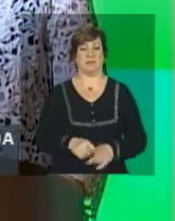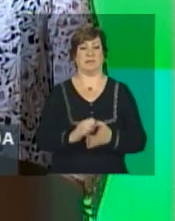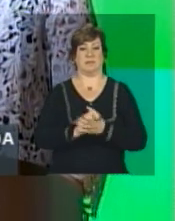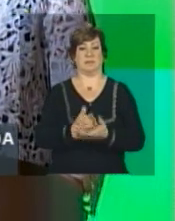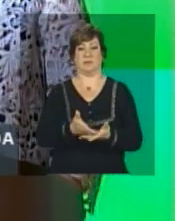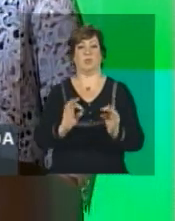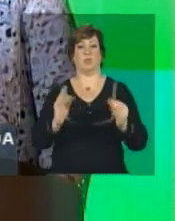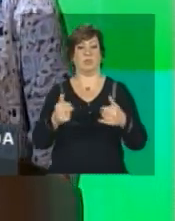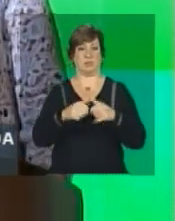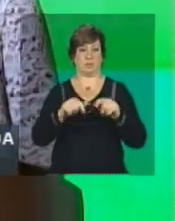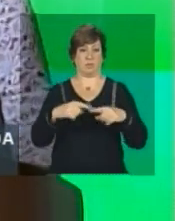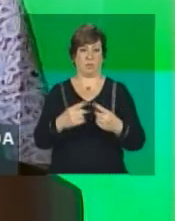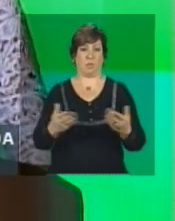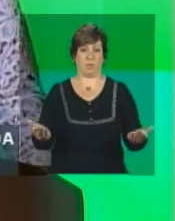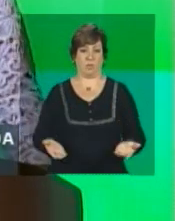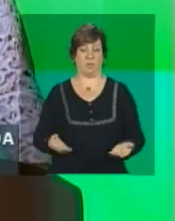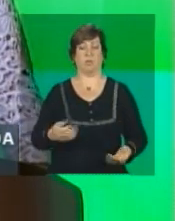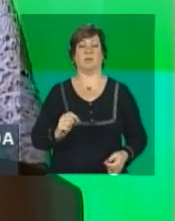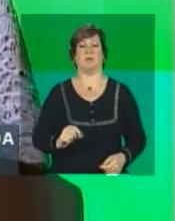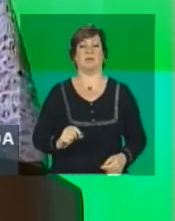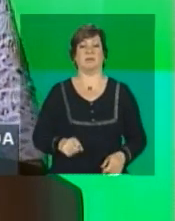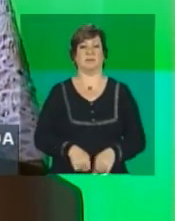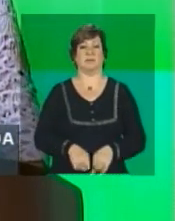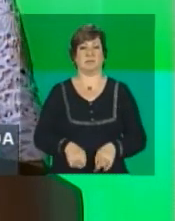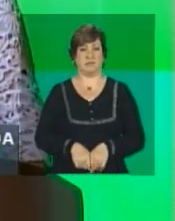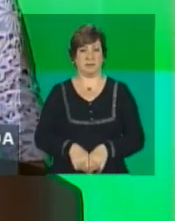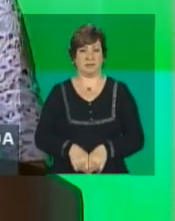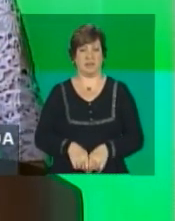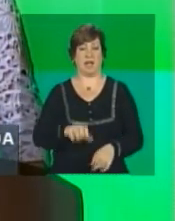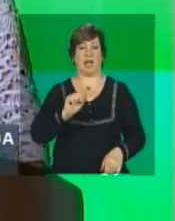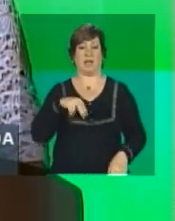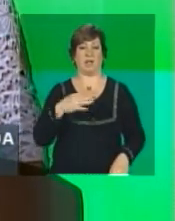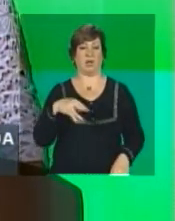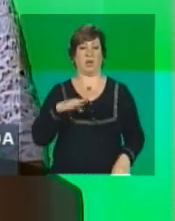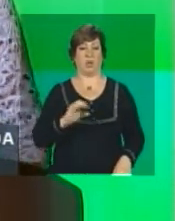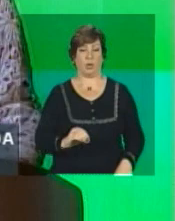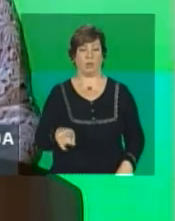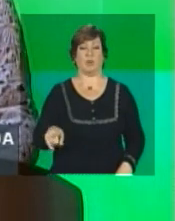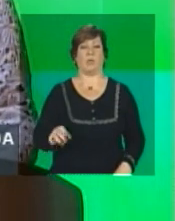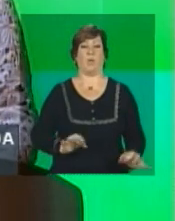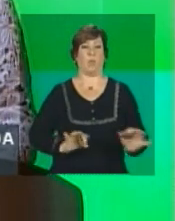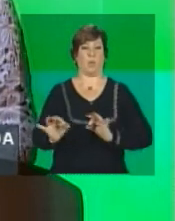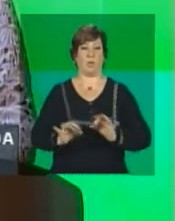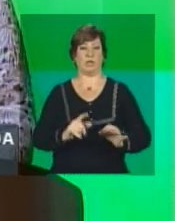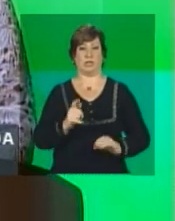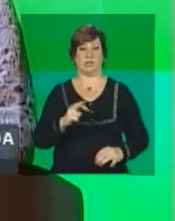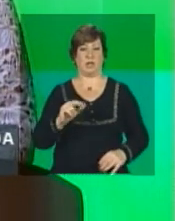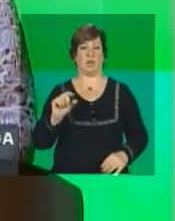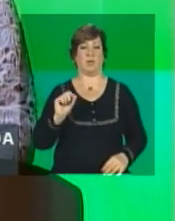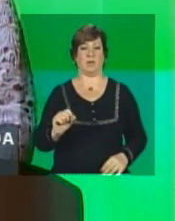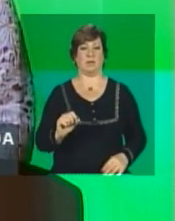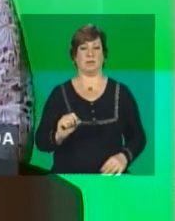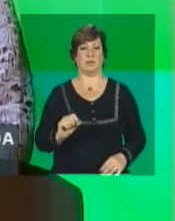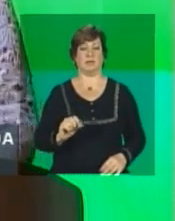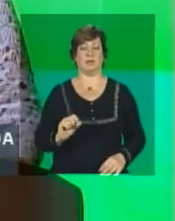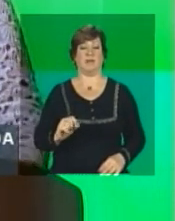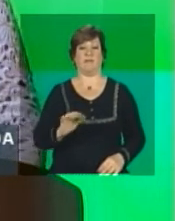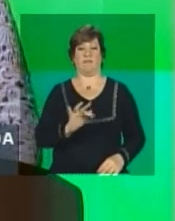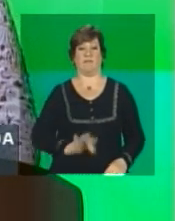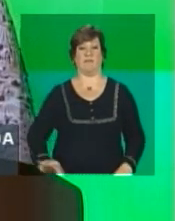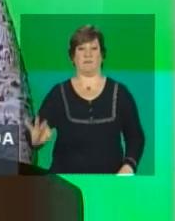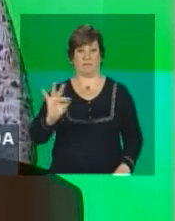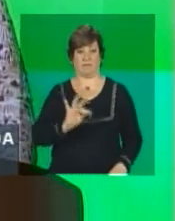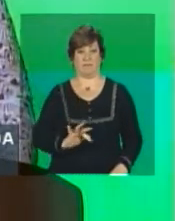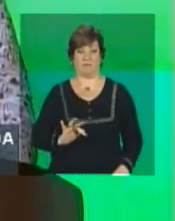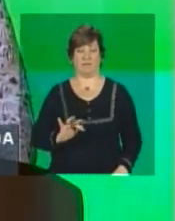evento. Senhor João Antônio de Moraes, coordenador-geral da Central da Federação